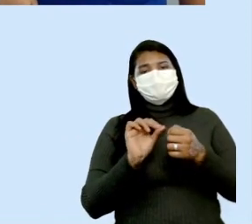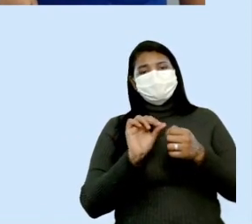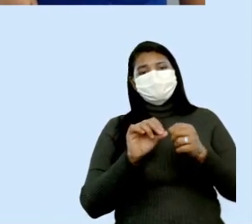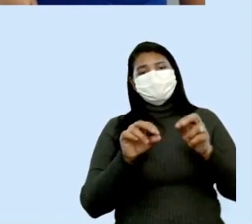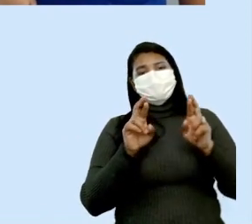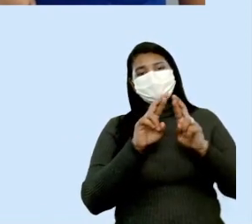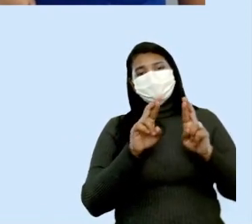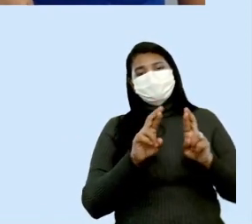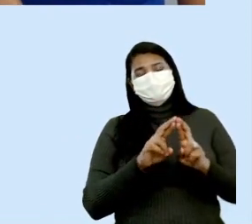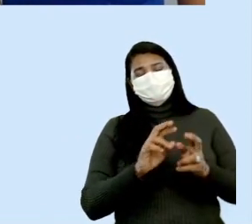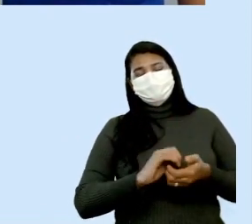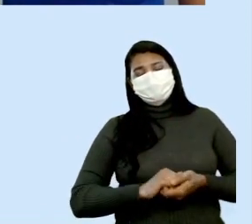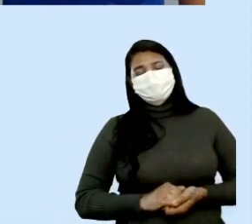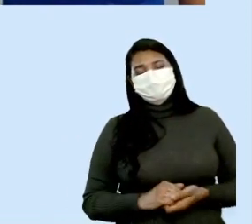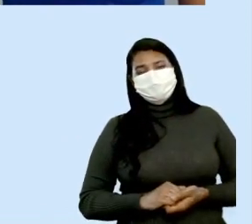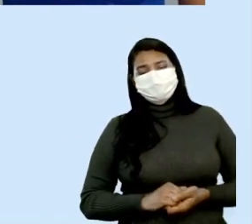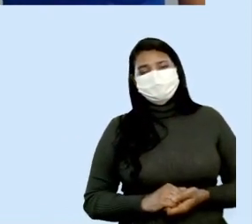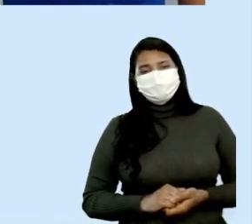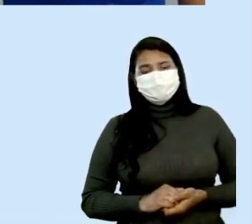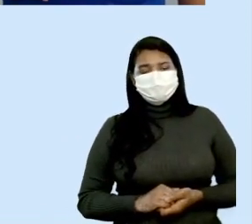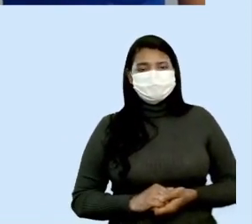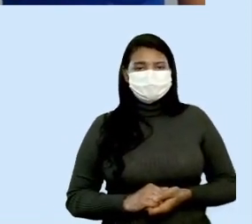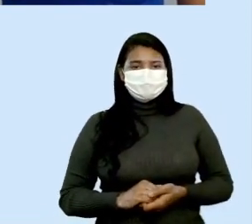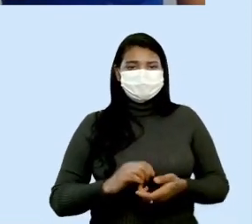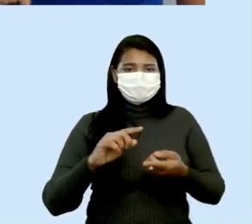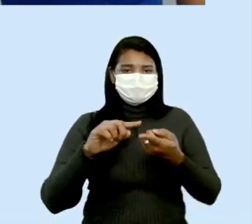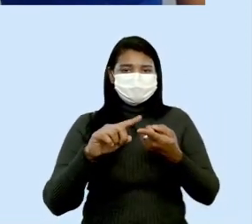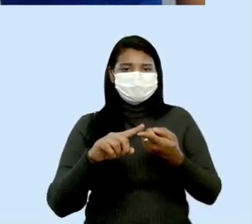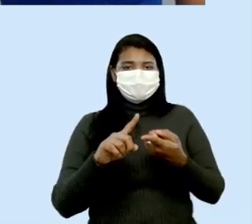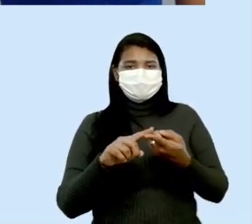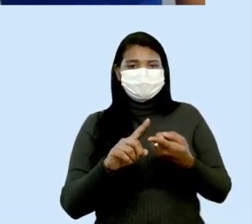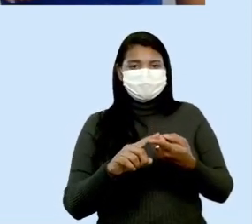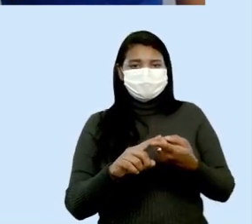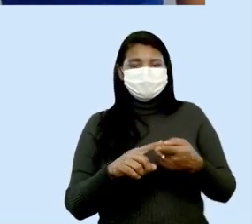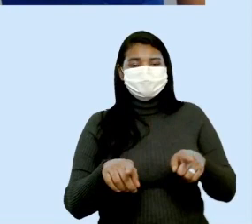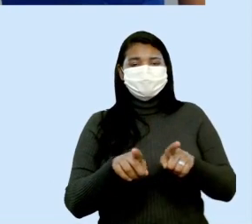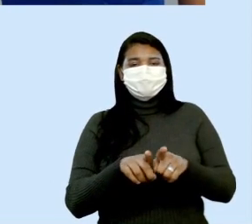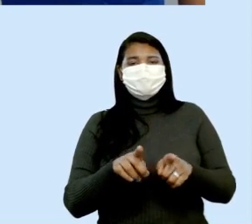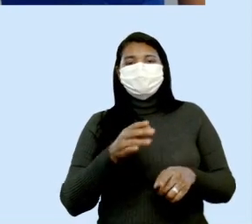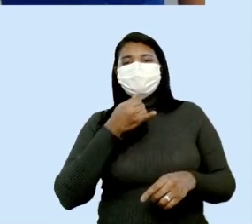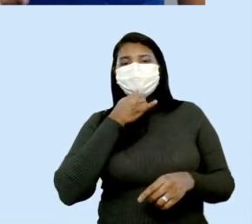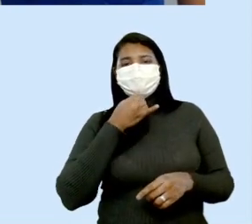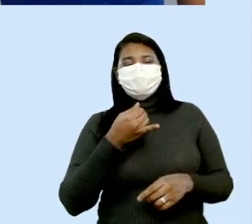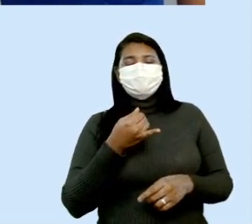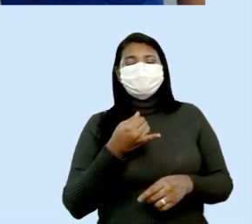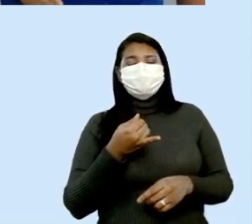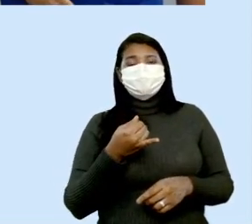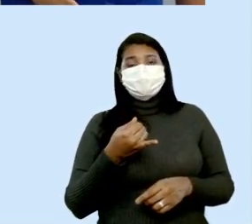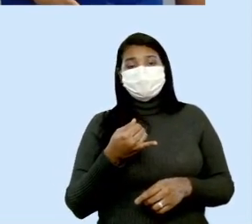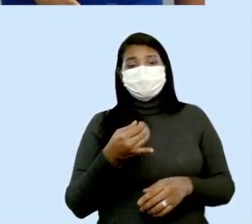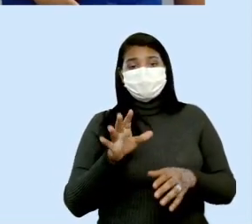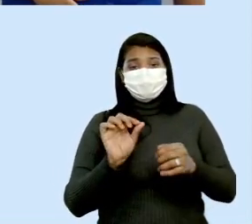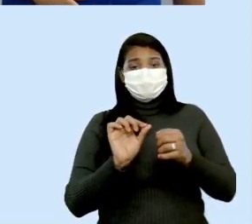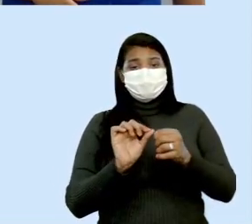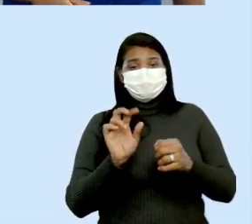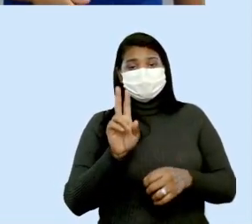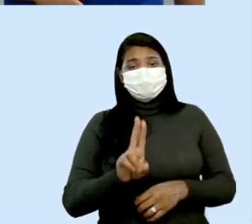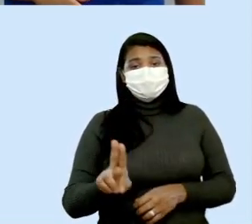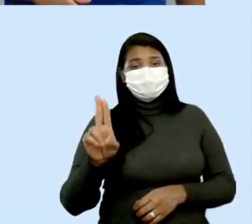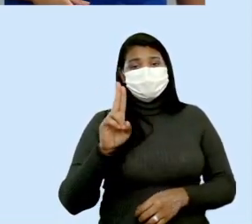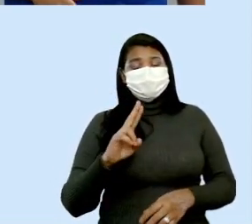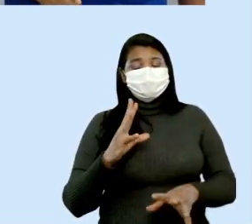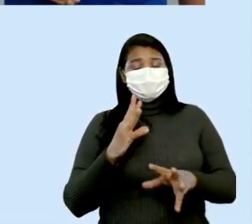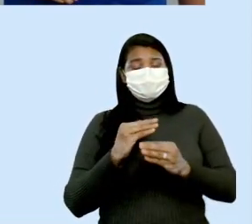regrinha do simple present. E também, quando for na interrogative, nas questions, eu também vou fazer uso do